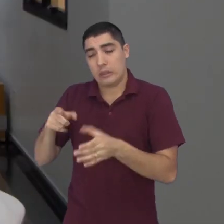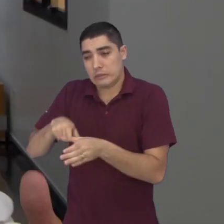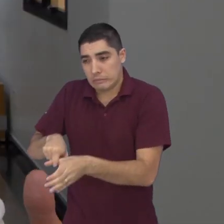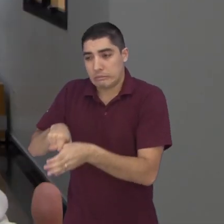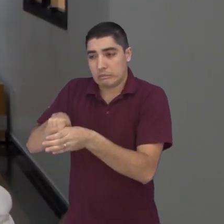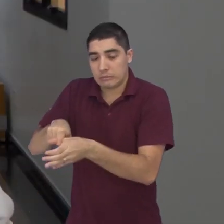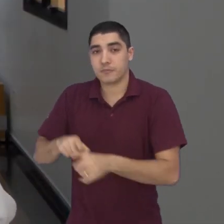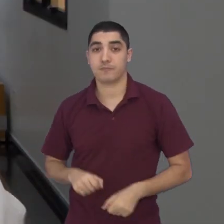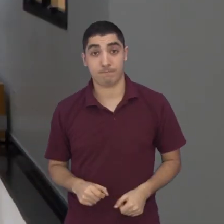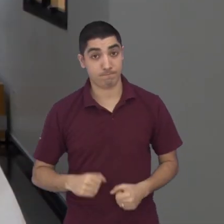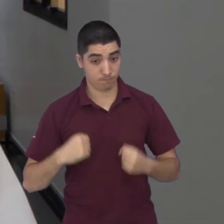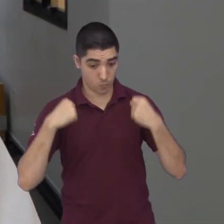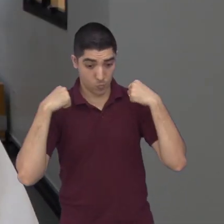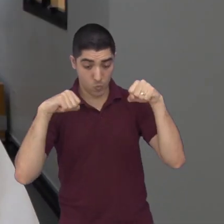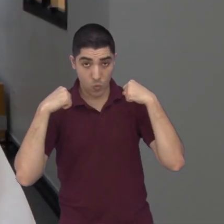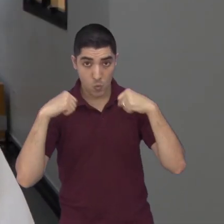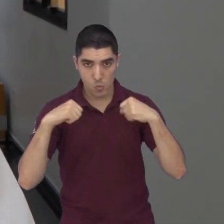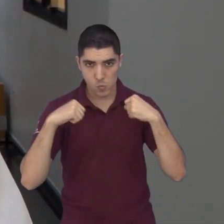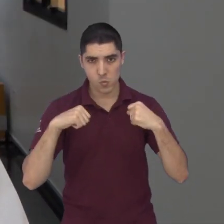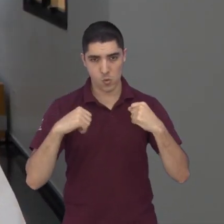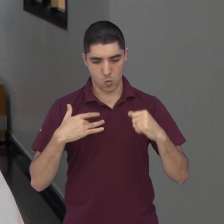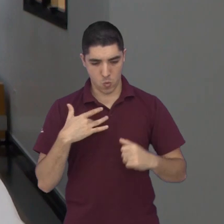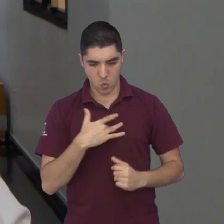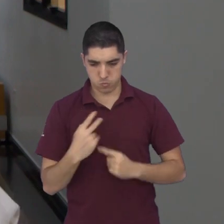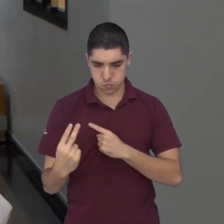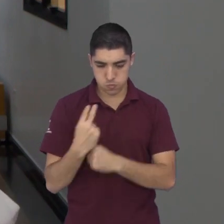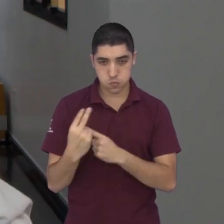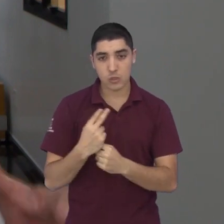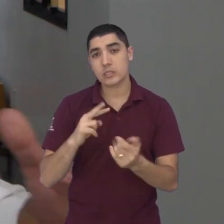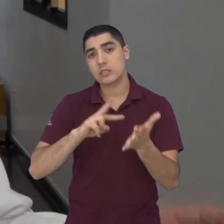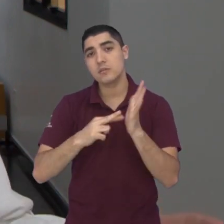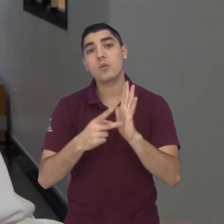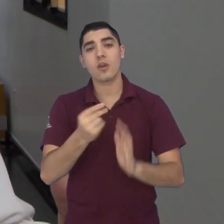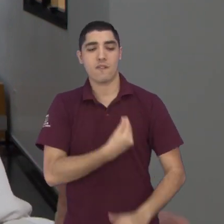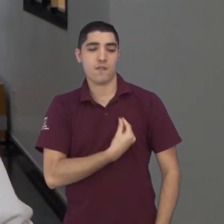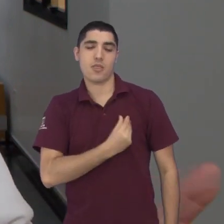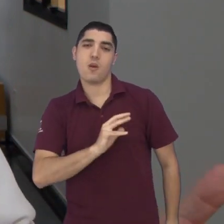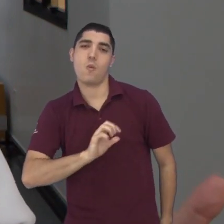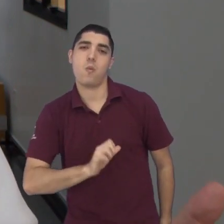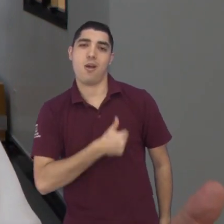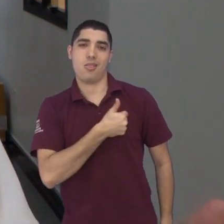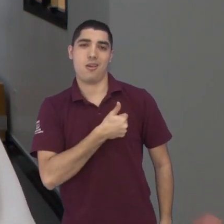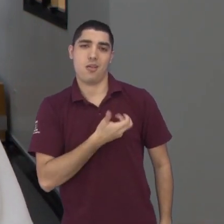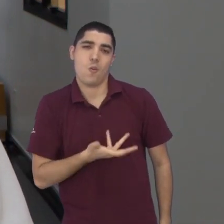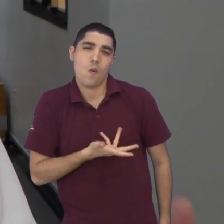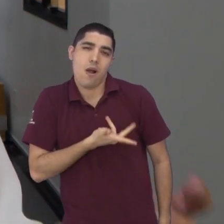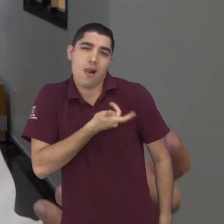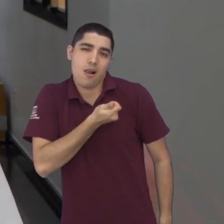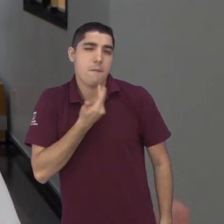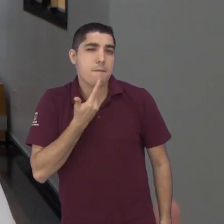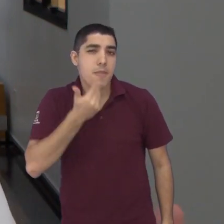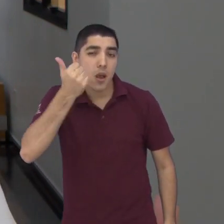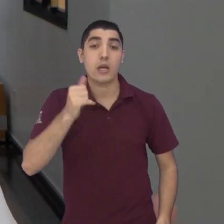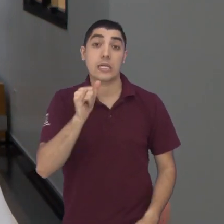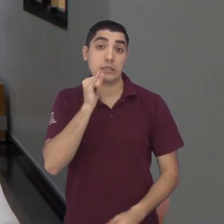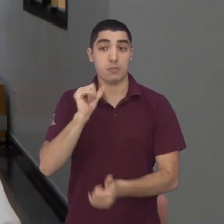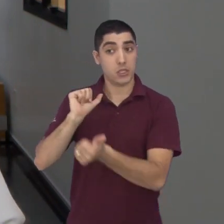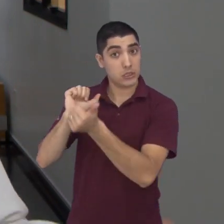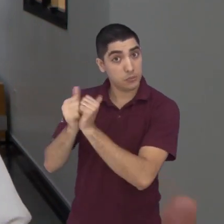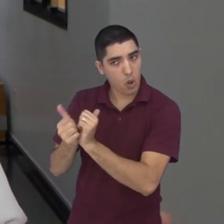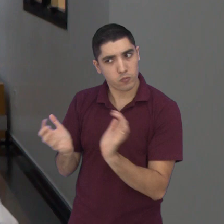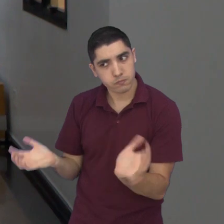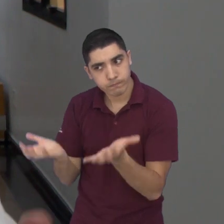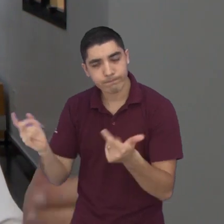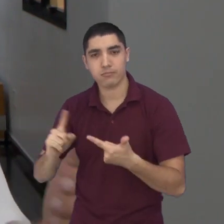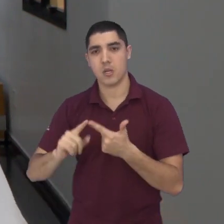e a atividade física ela é um das Ferramentas essenciais pro trabalho e qualidade de vida né A gente trabalha muito na questão